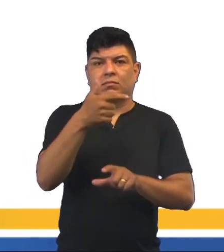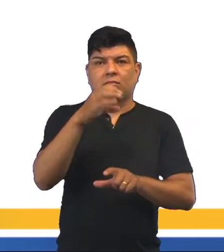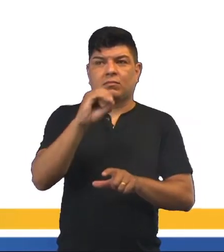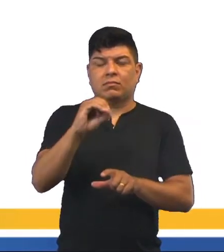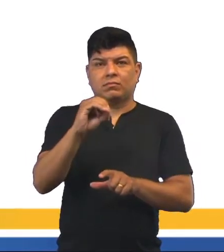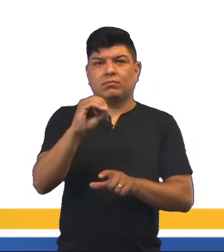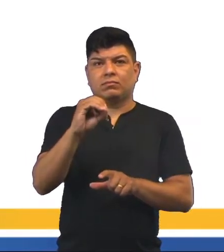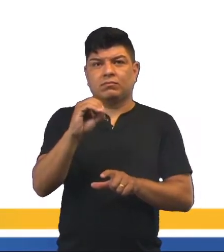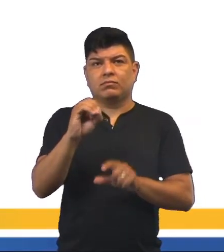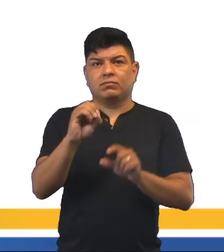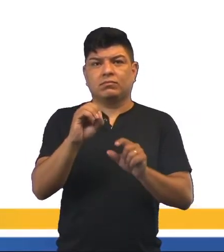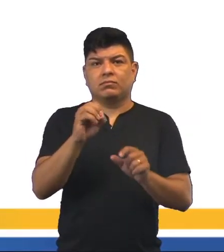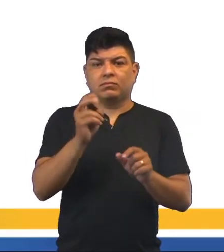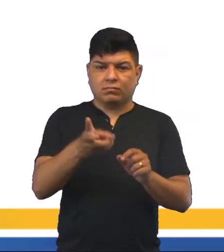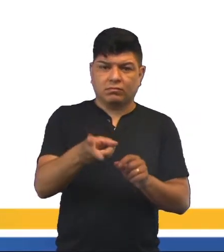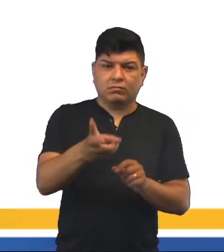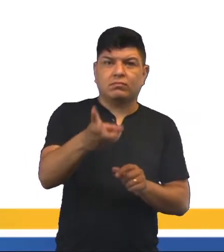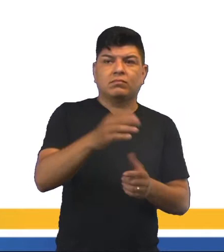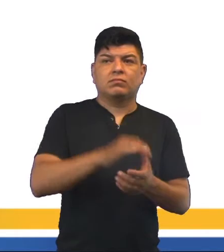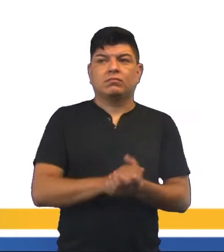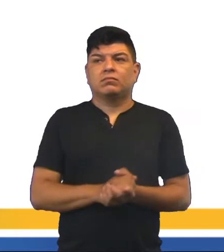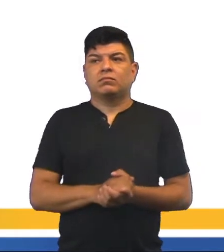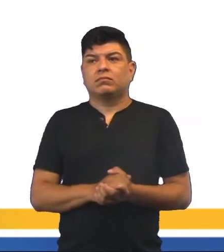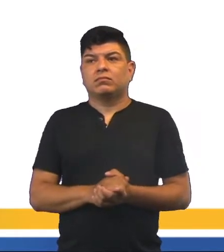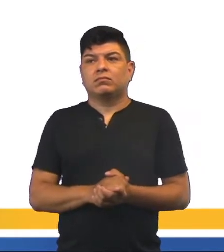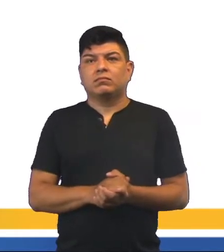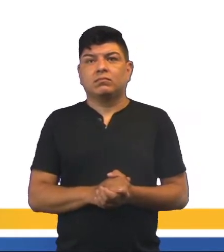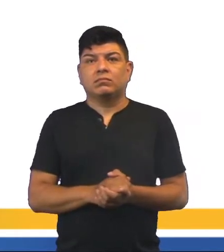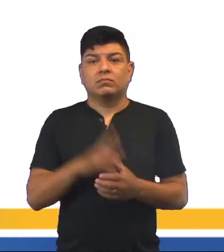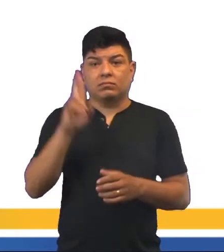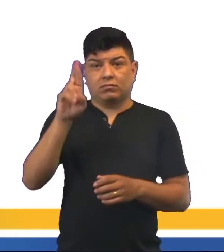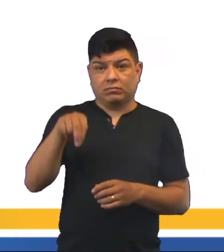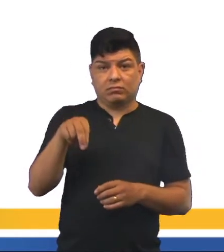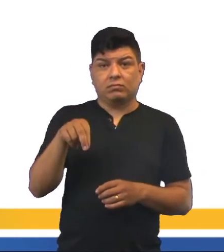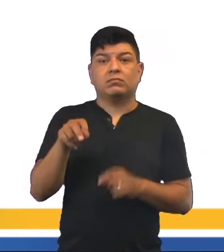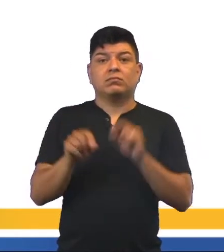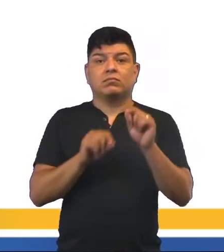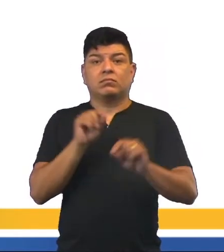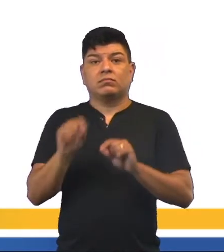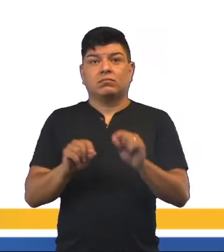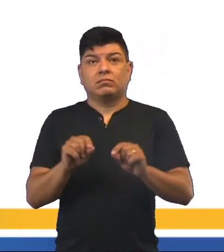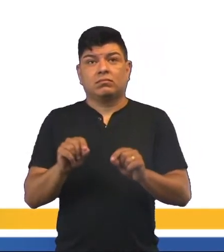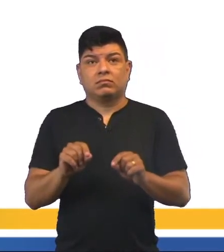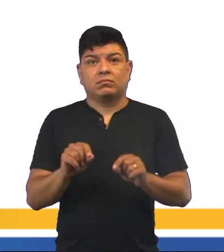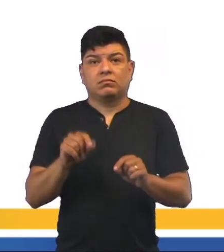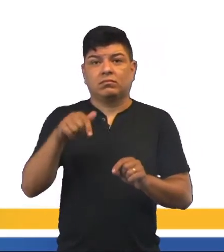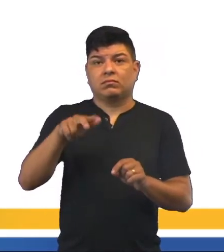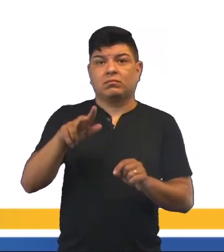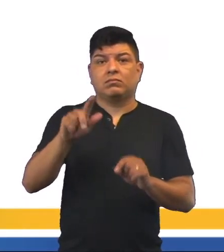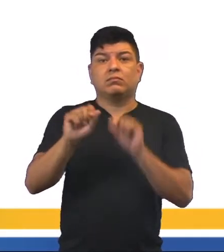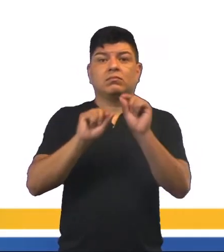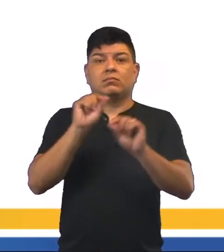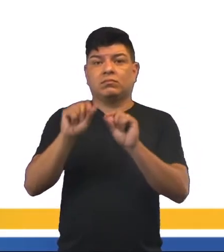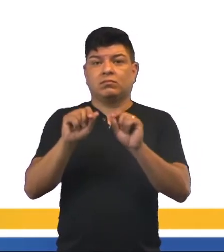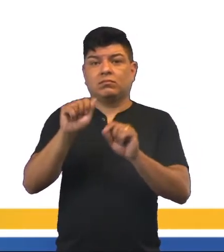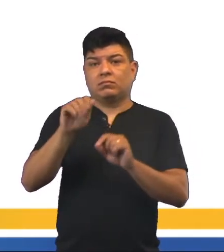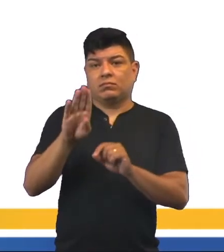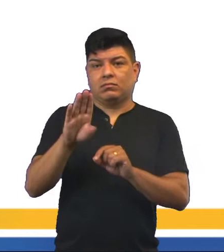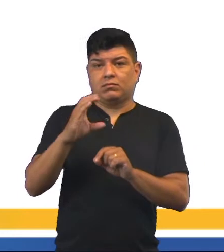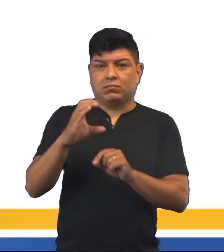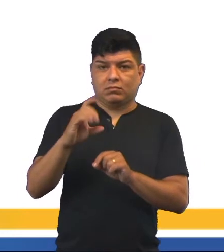assim, respectivamente. As razões entre os lados correspondentes dos quadriláteros A, B, C,